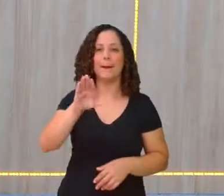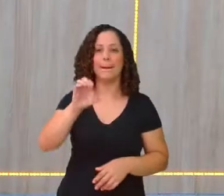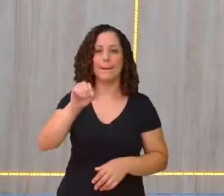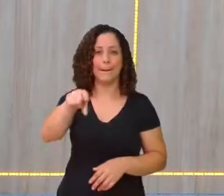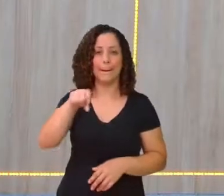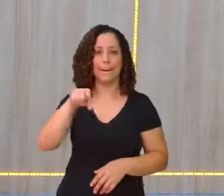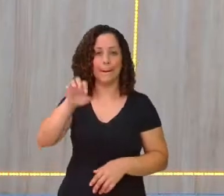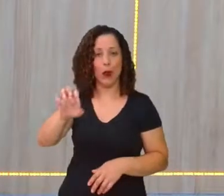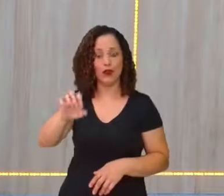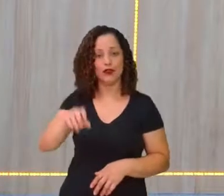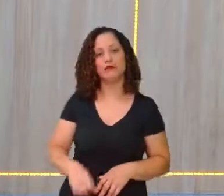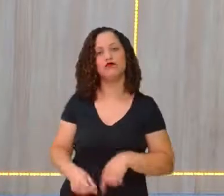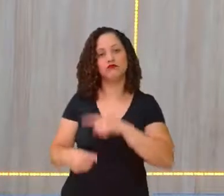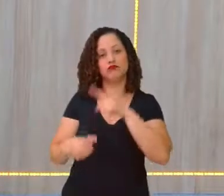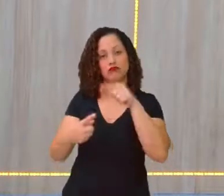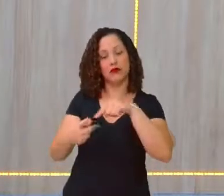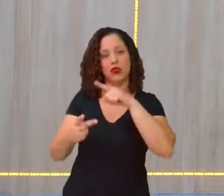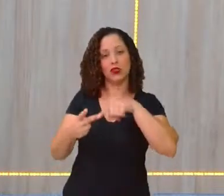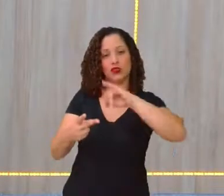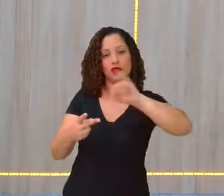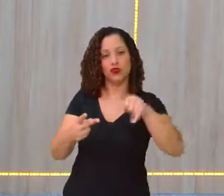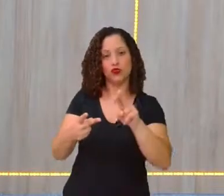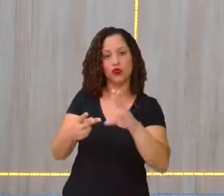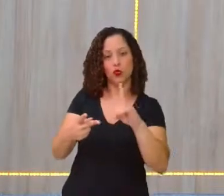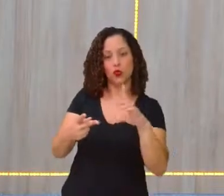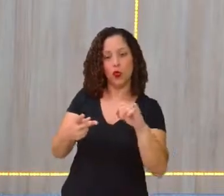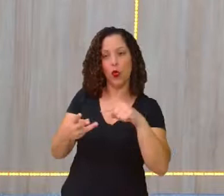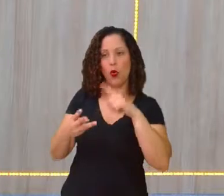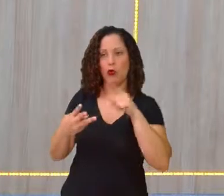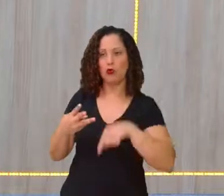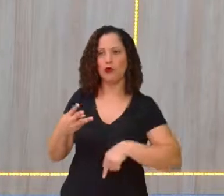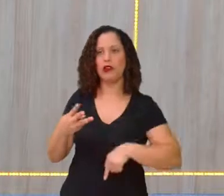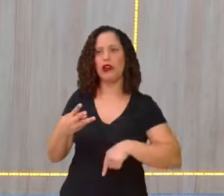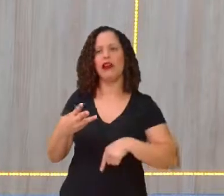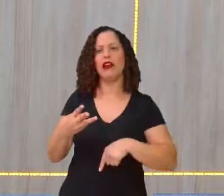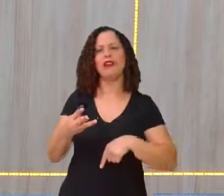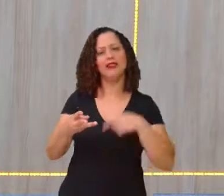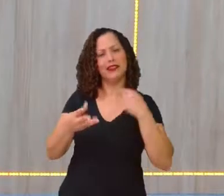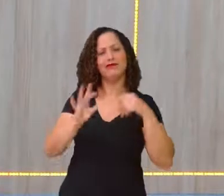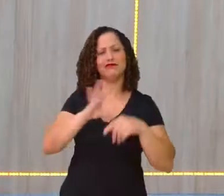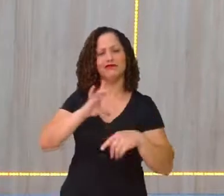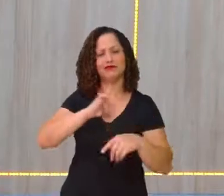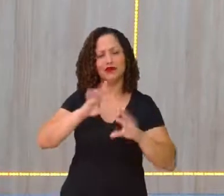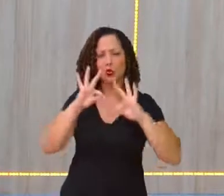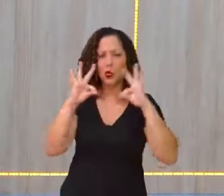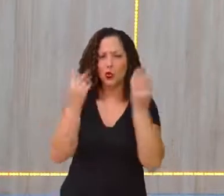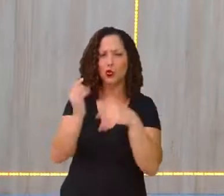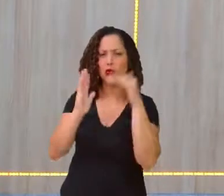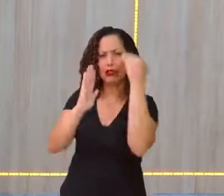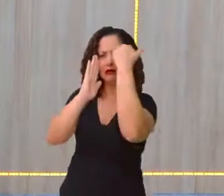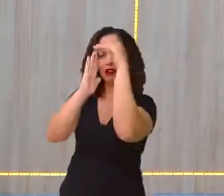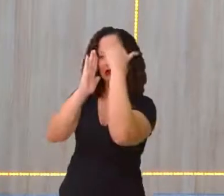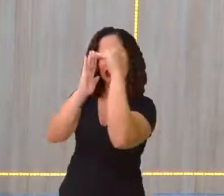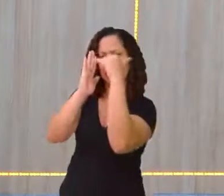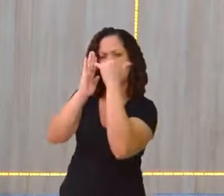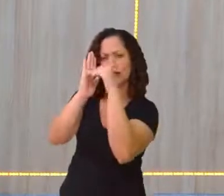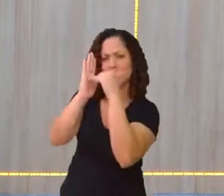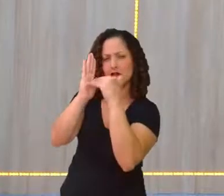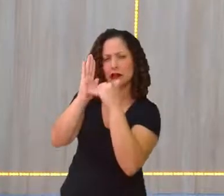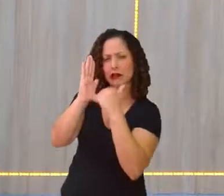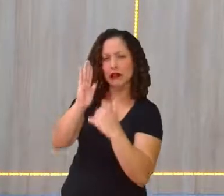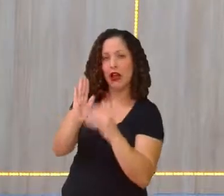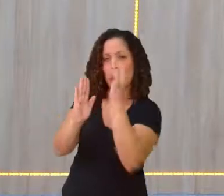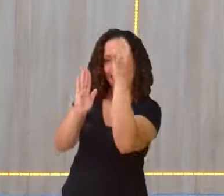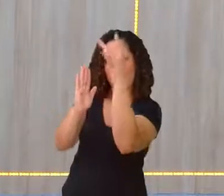o judô, né? O taekwondo, o jiu-jitsu, temos também o karatê, o muay